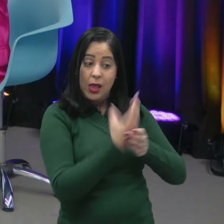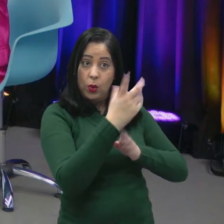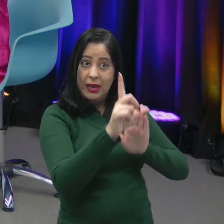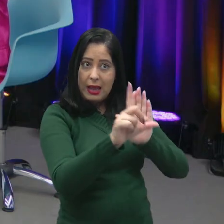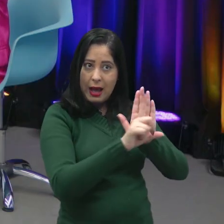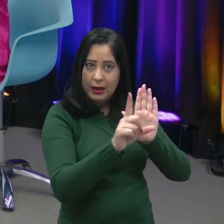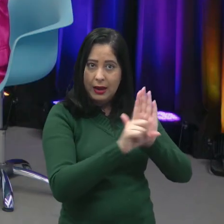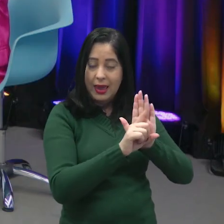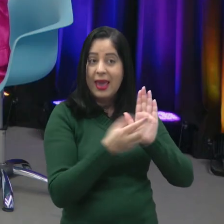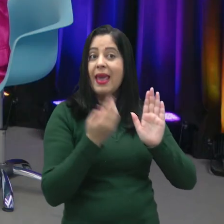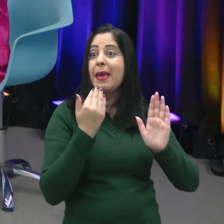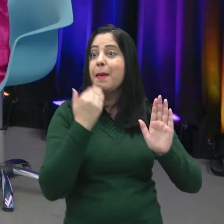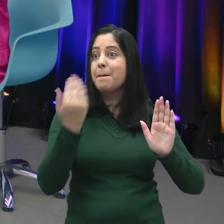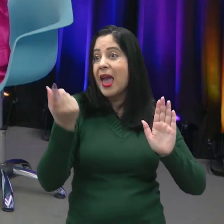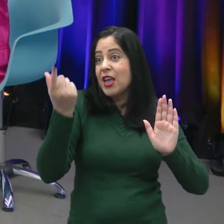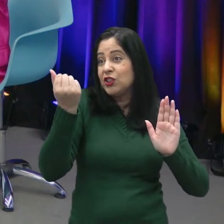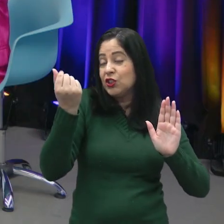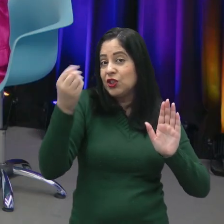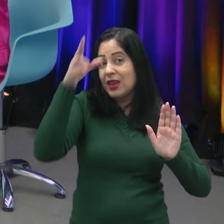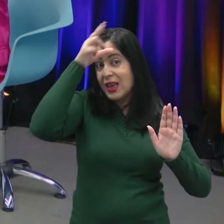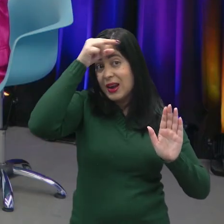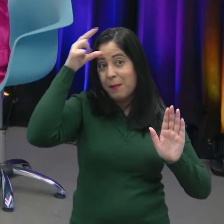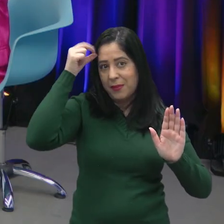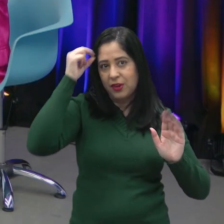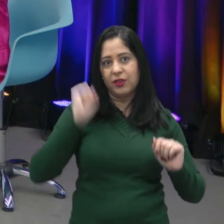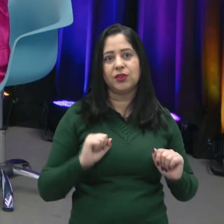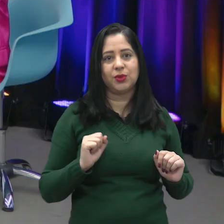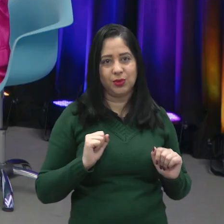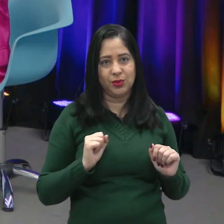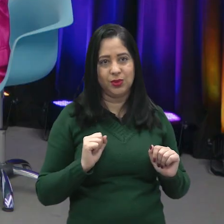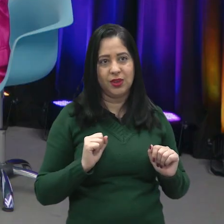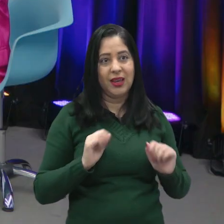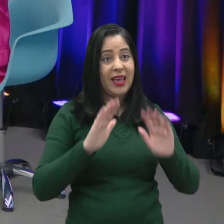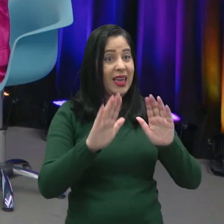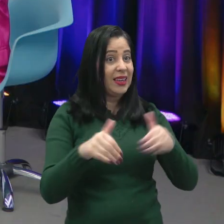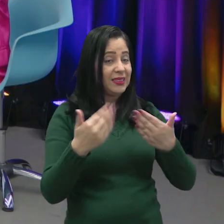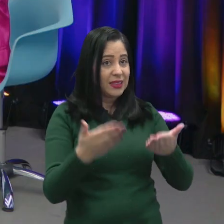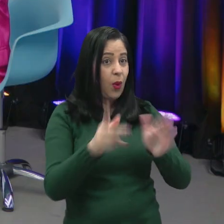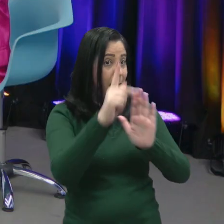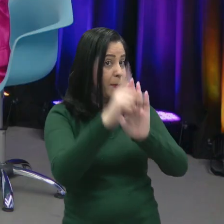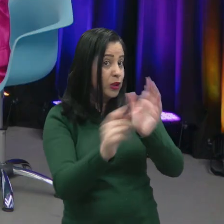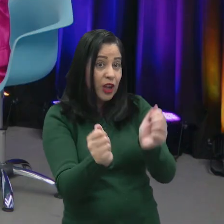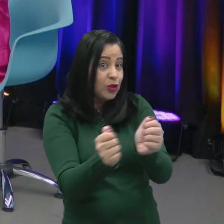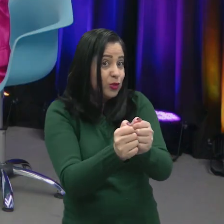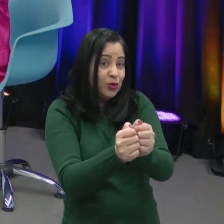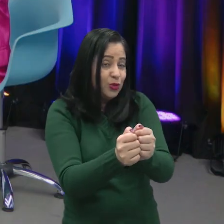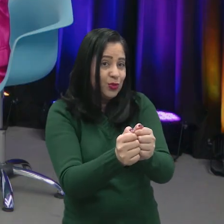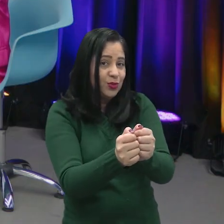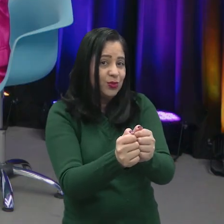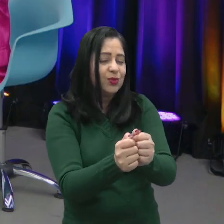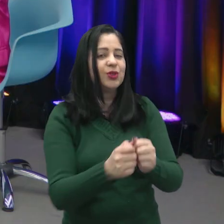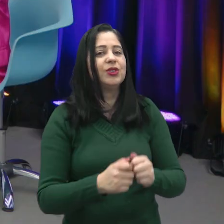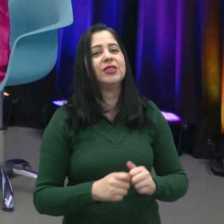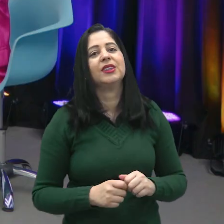orçamento junto com o executivo e faz acontecer, né? Então, a gente constrói junto com a população. Temos muito o que fazer,